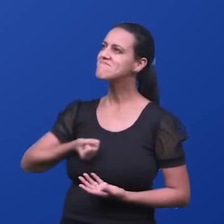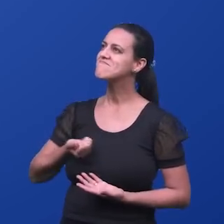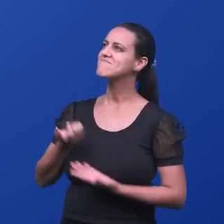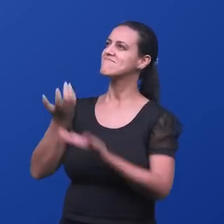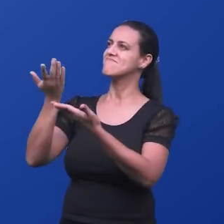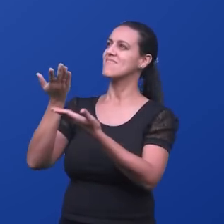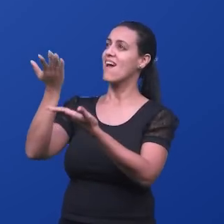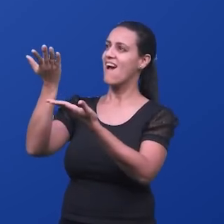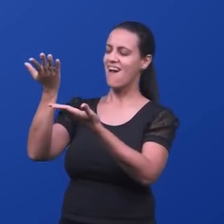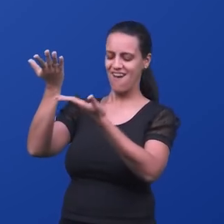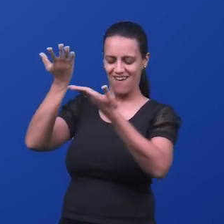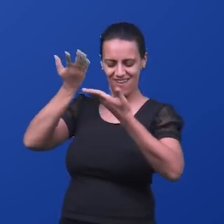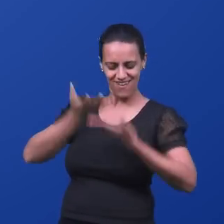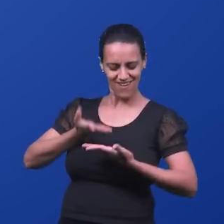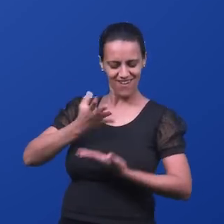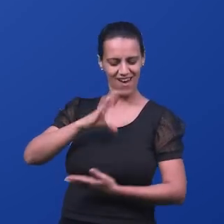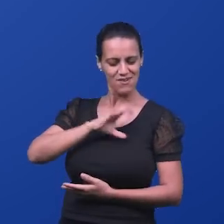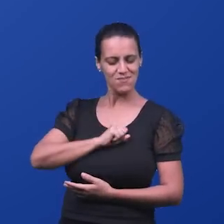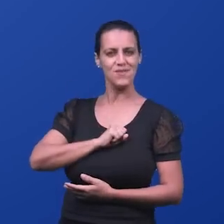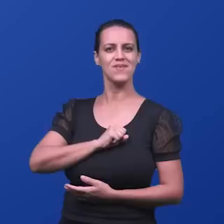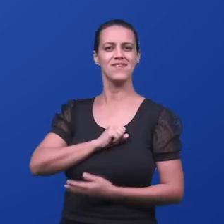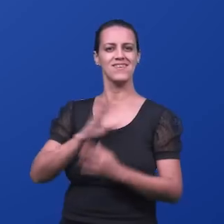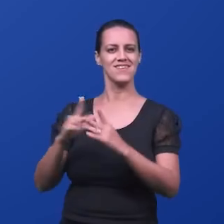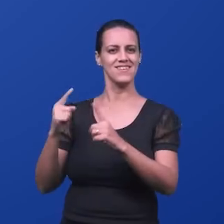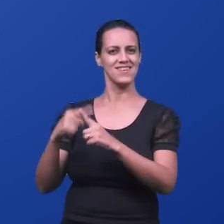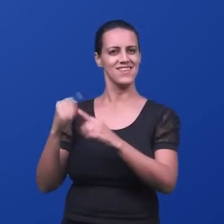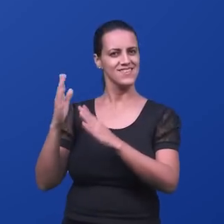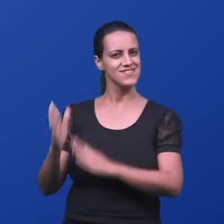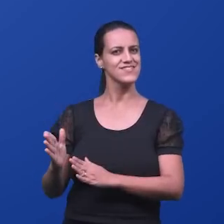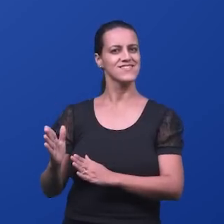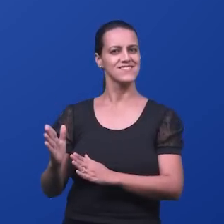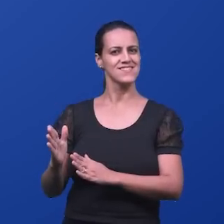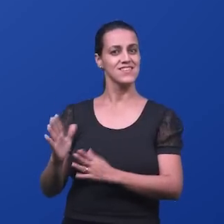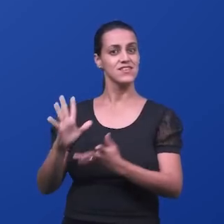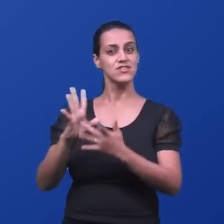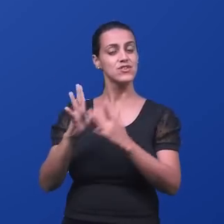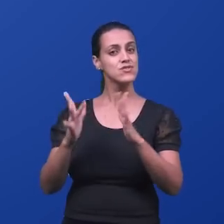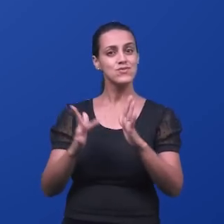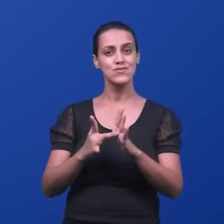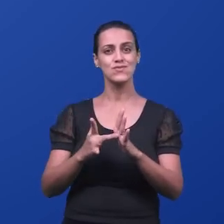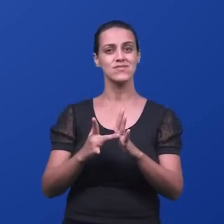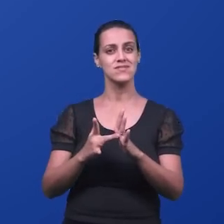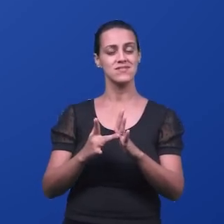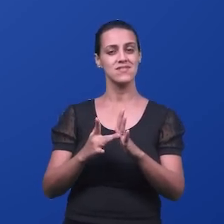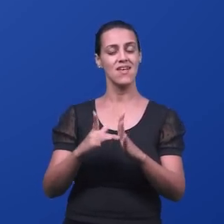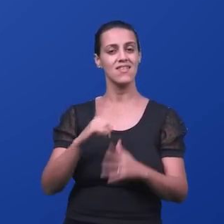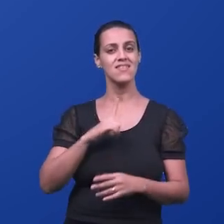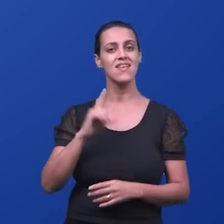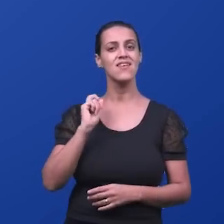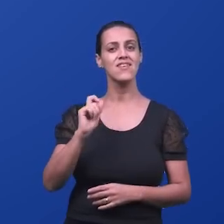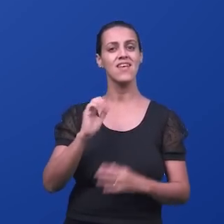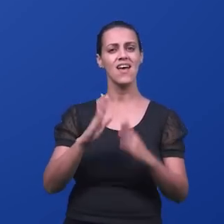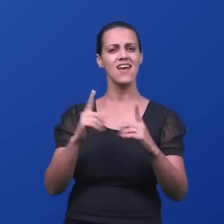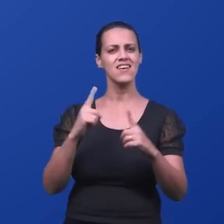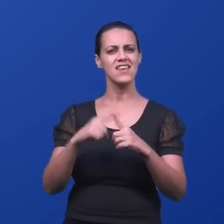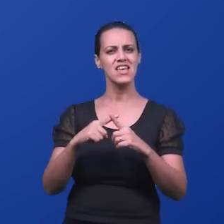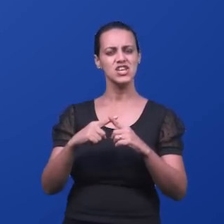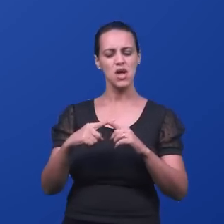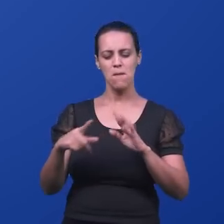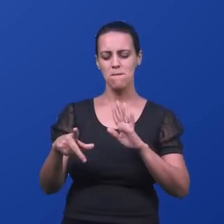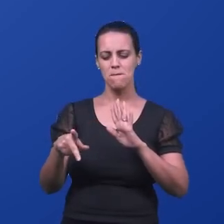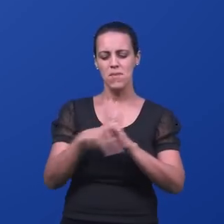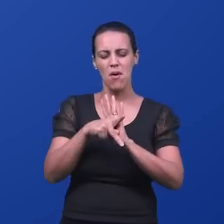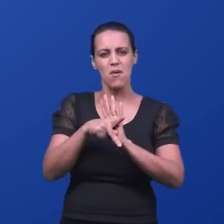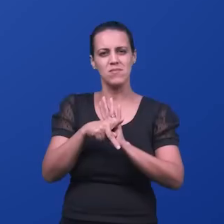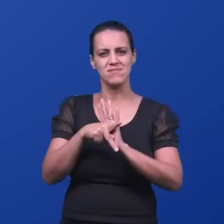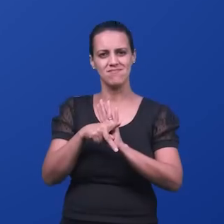Jesus, e a noiva, que é a igreja. Jesus, ele tem a igreja como propriedade particular,